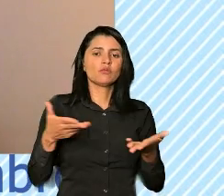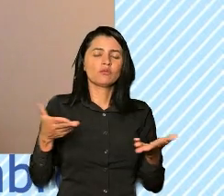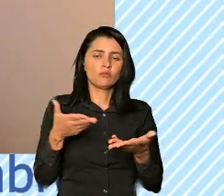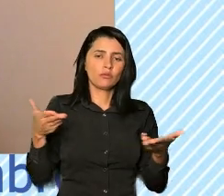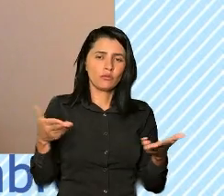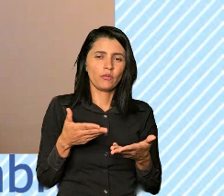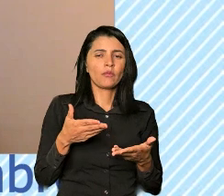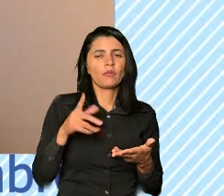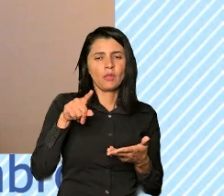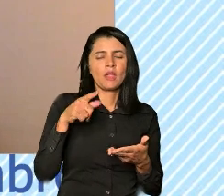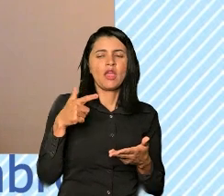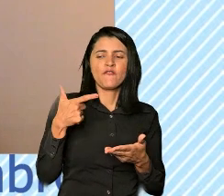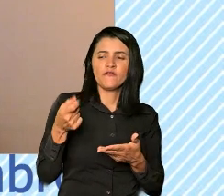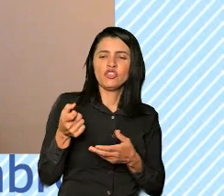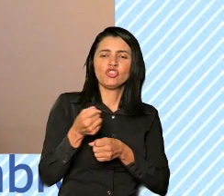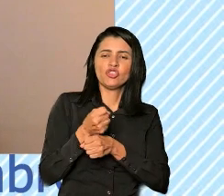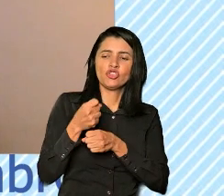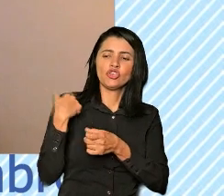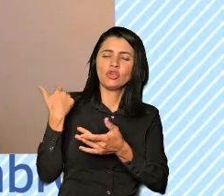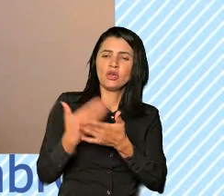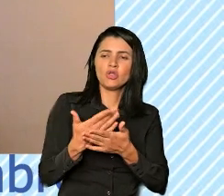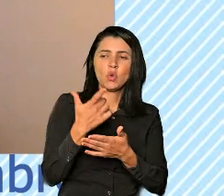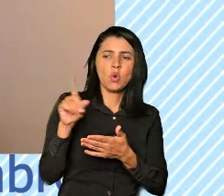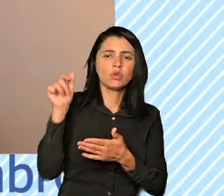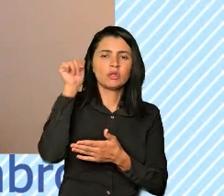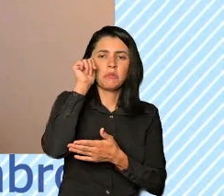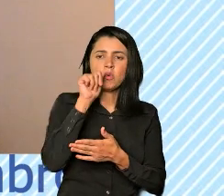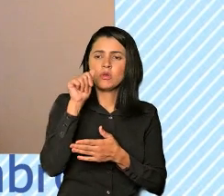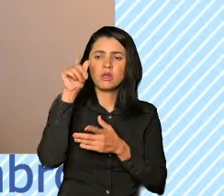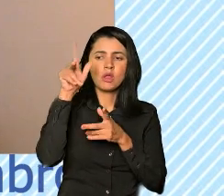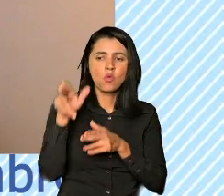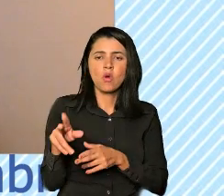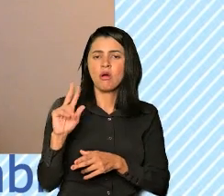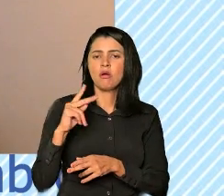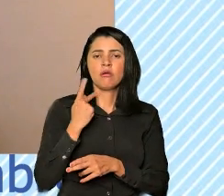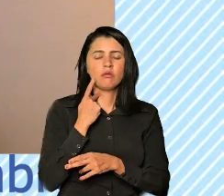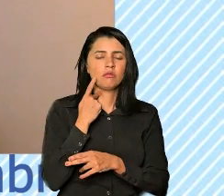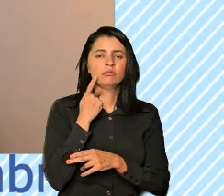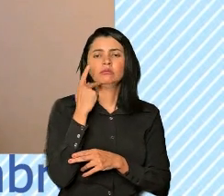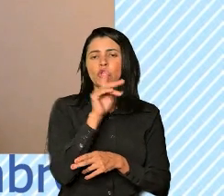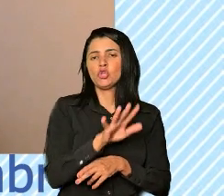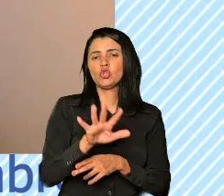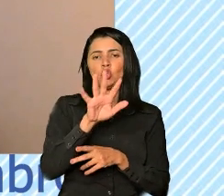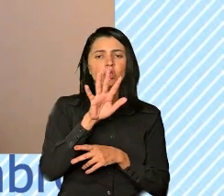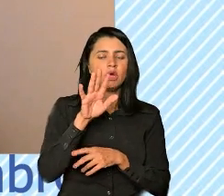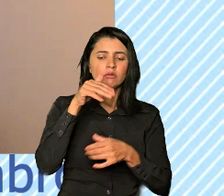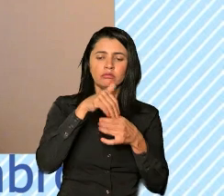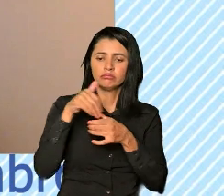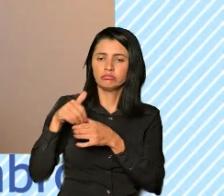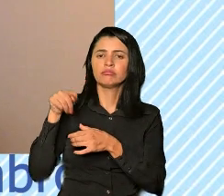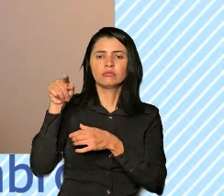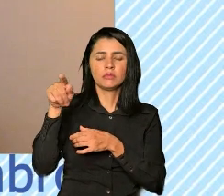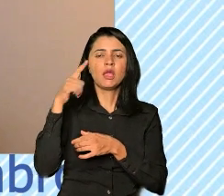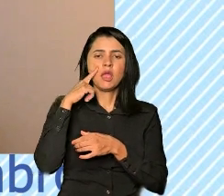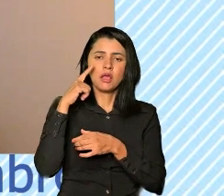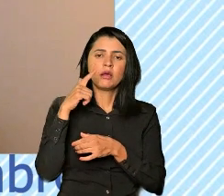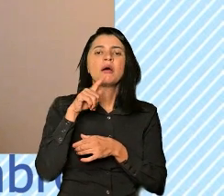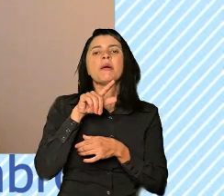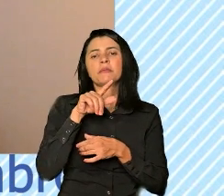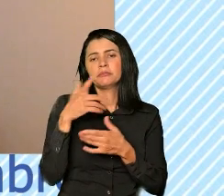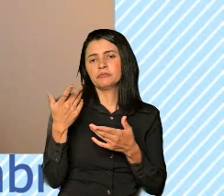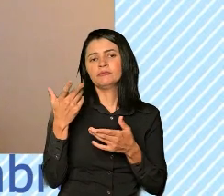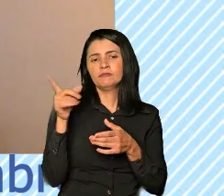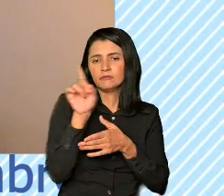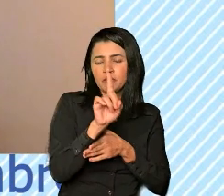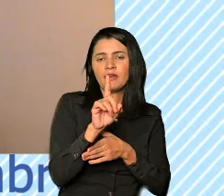que nos últimos 20 anos, nenhuma mulher tinha sido procuradora regional eleitoral, e ela assume exatamente para ficar no biênio, que